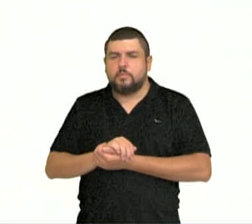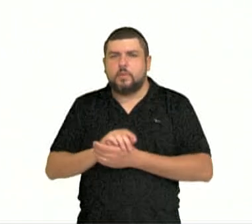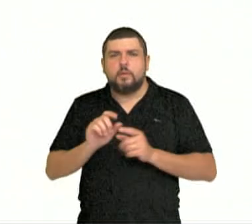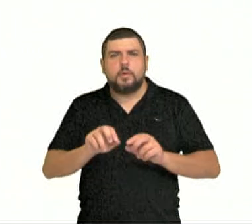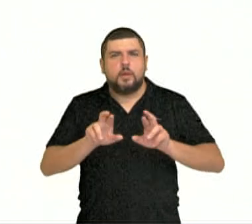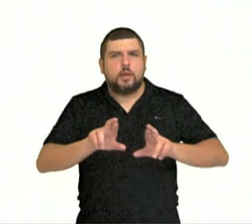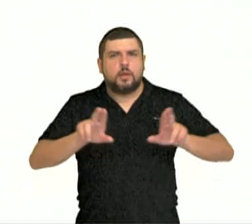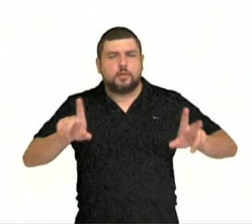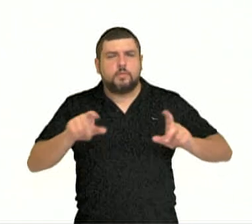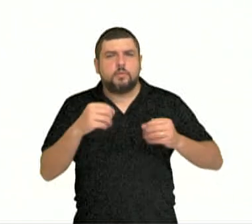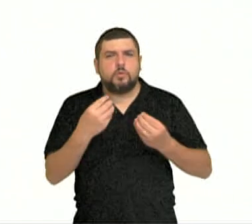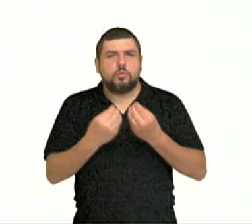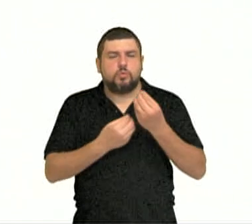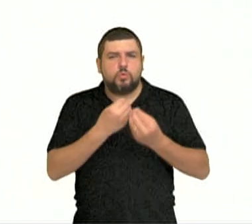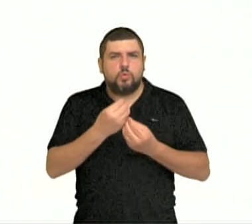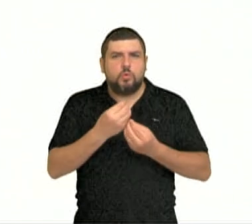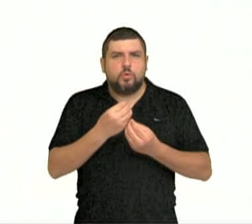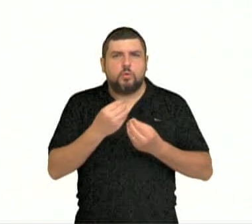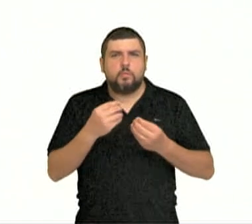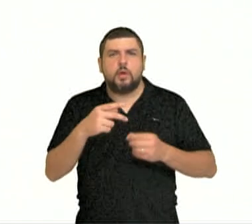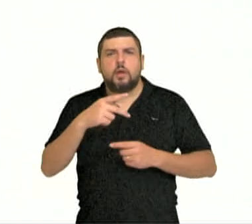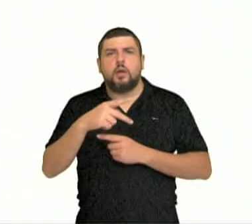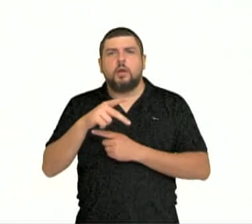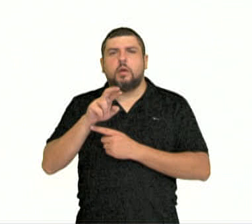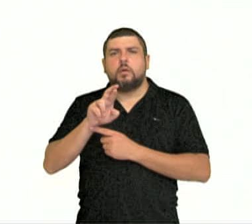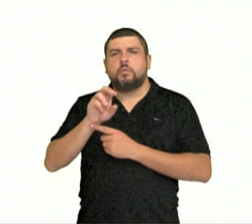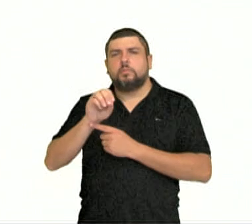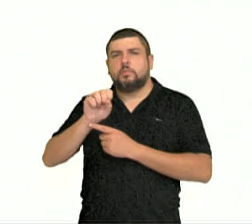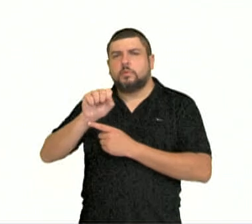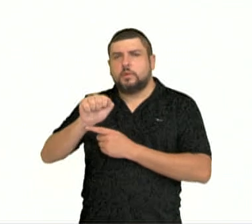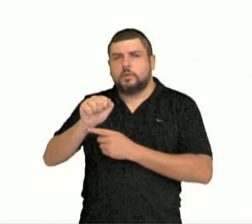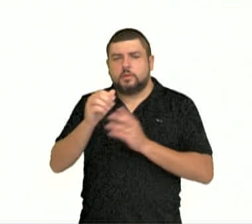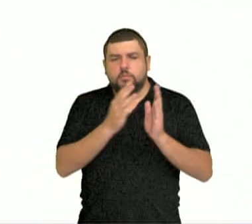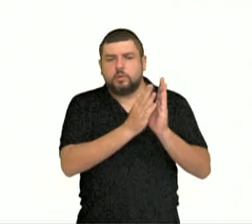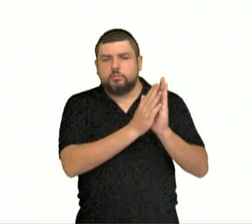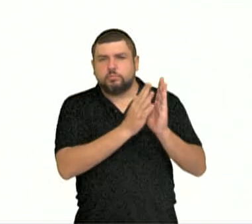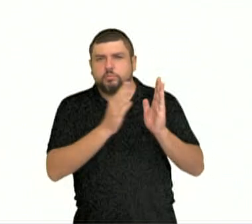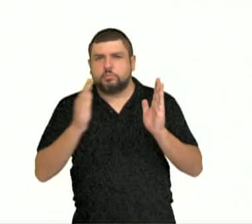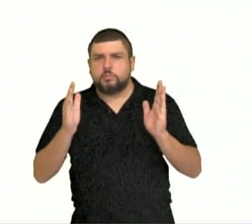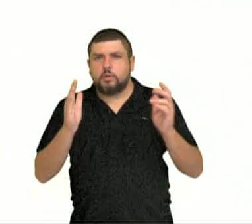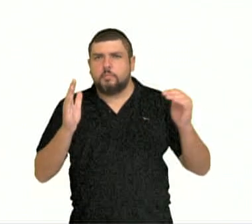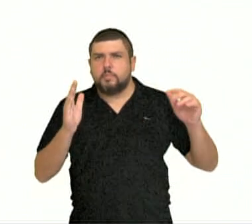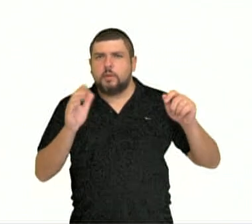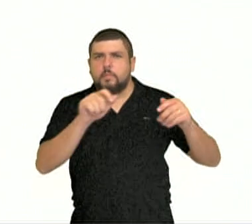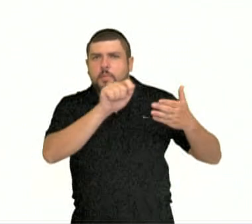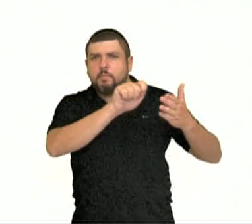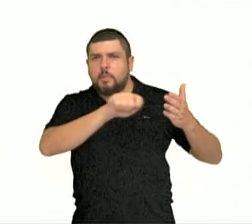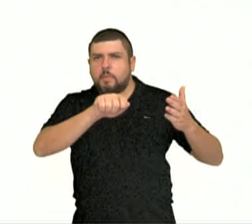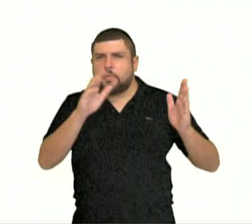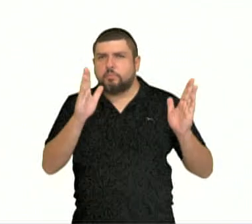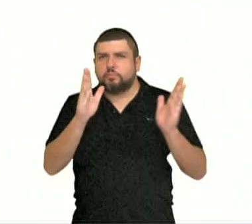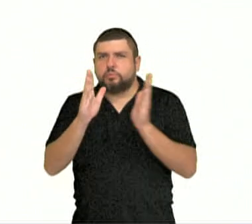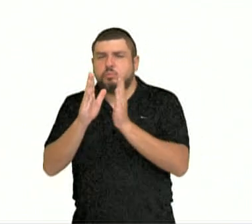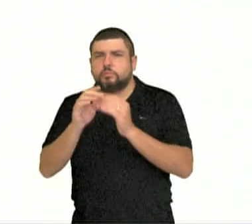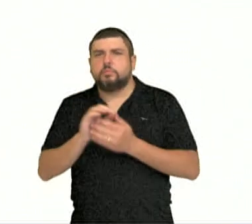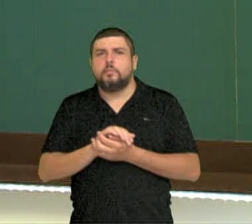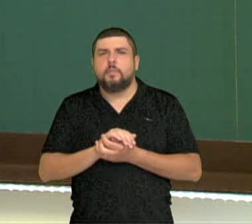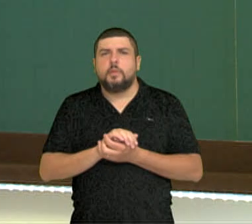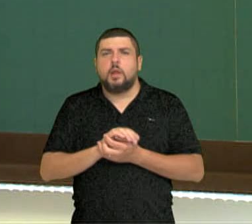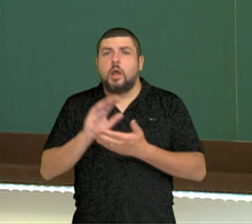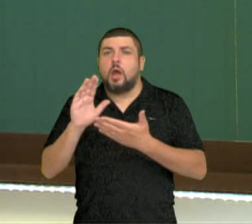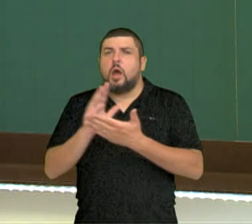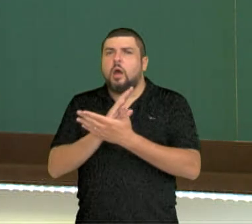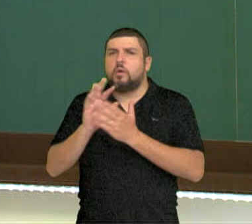de diferente em chamar que o texto é escrito em prosa? É porque, assim, alguns textos são escritos em versos.